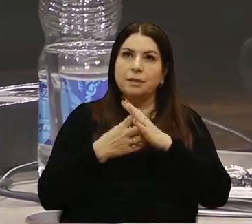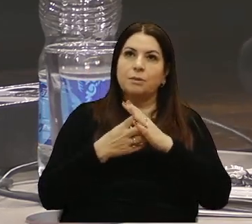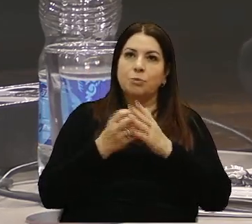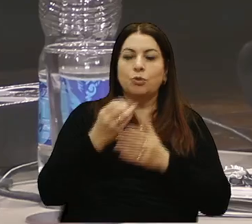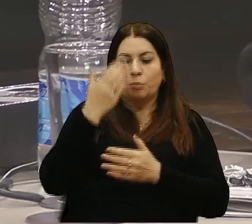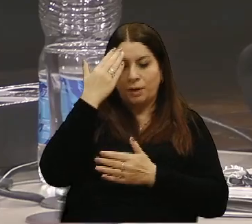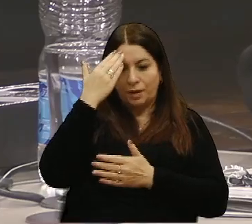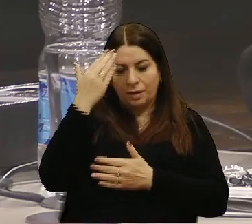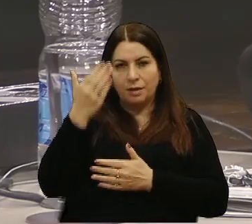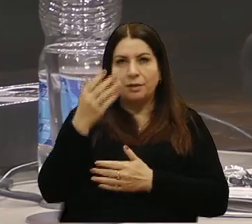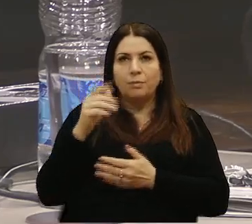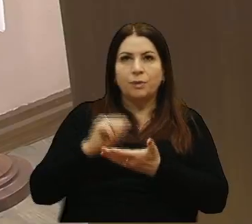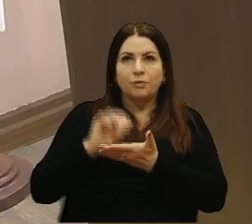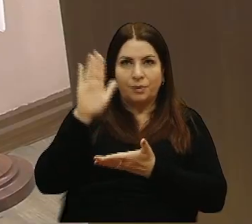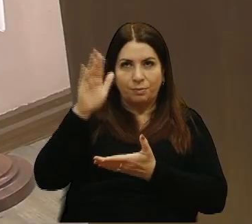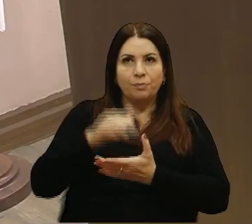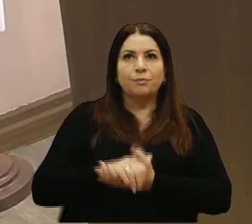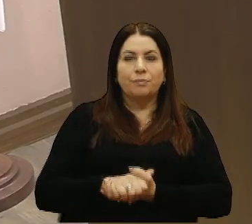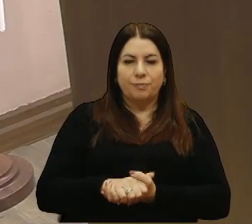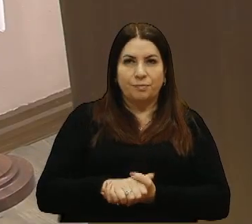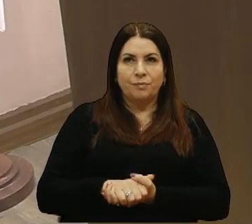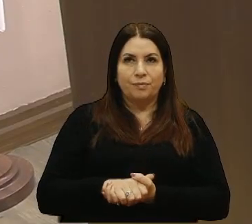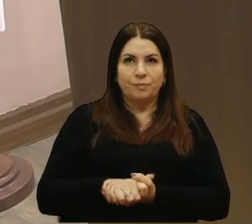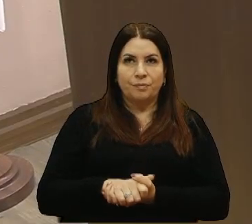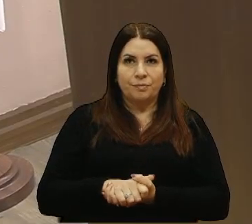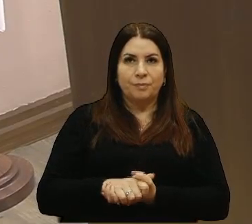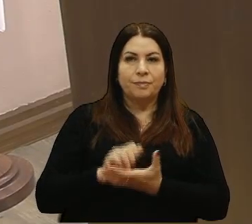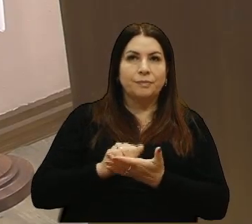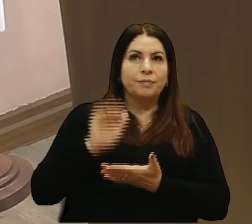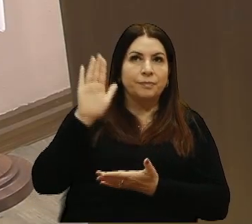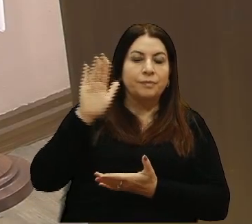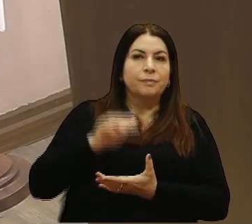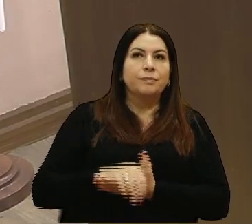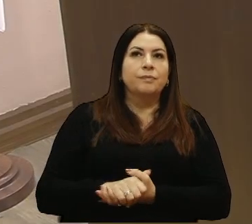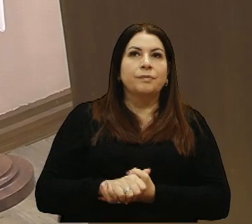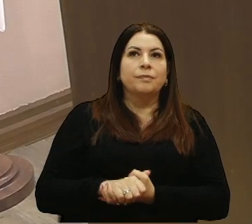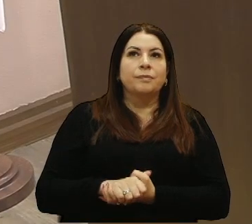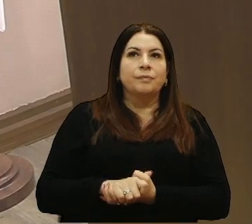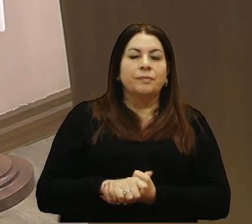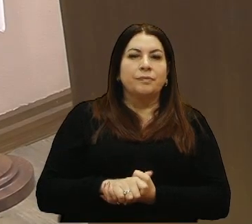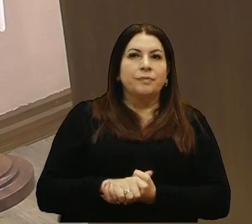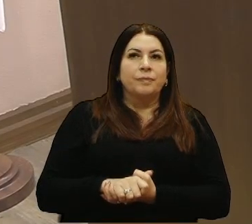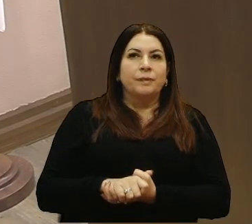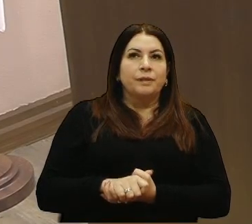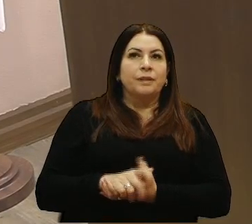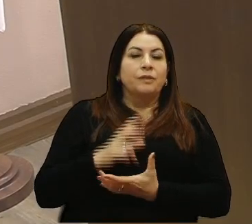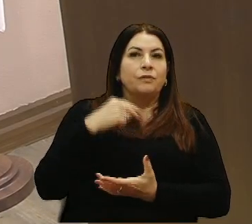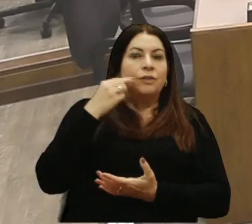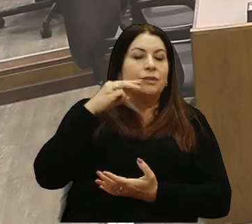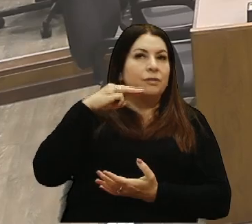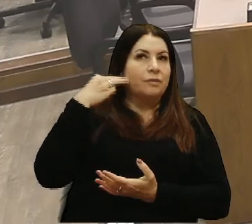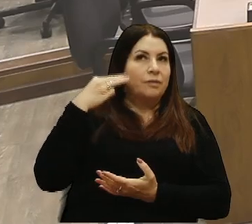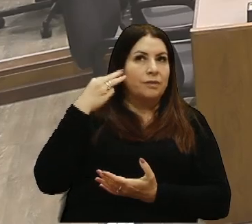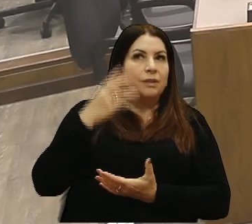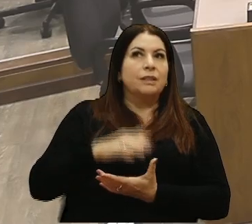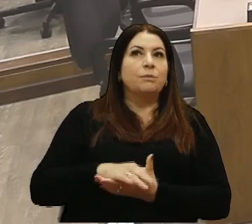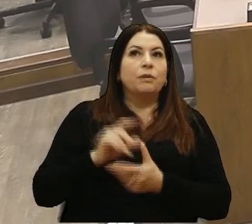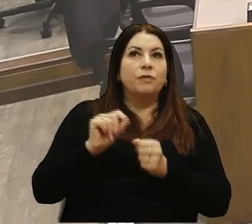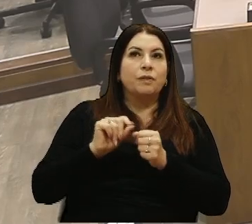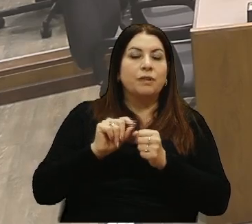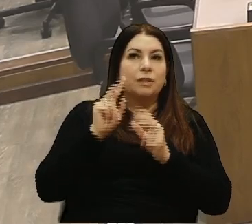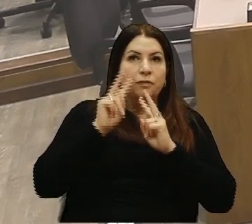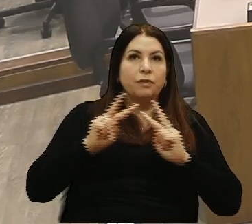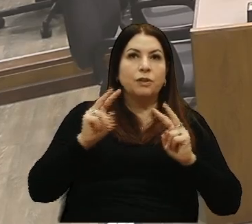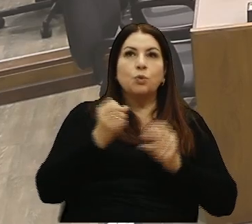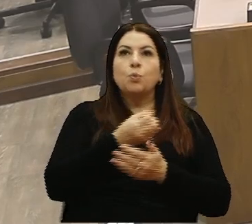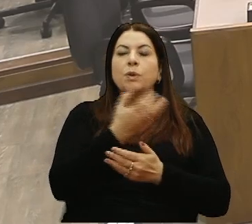Muito obrigada pela parte. Presidente, uma questão de ordem. Sim, vereadora Marisol. Só para que a gente faça uma verificação